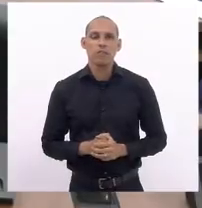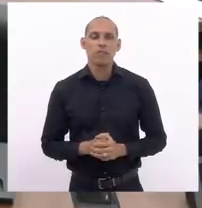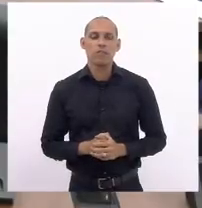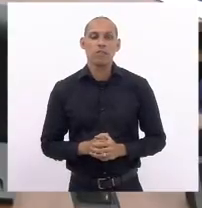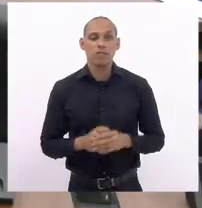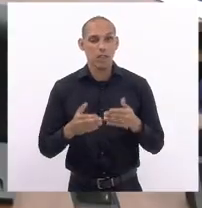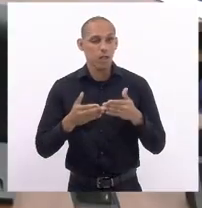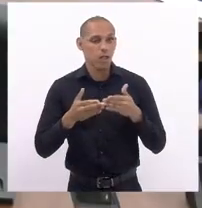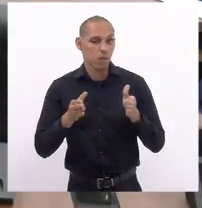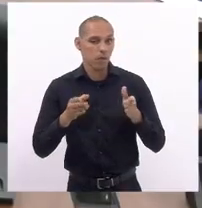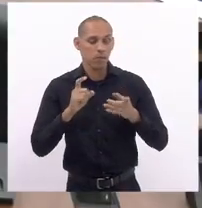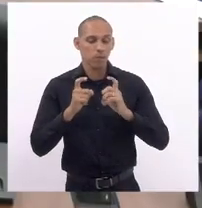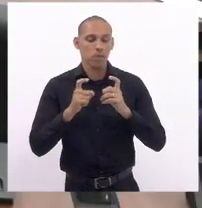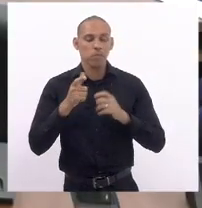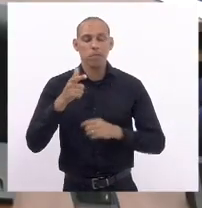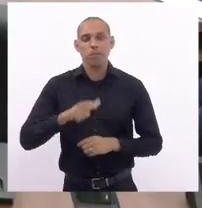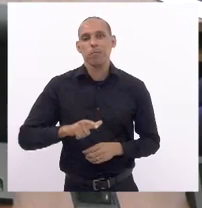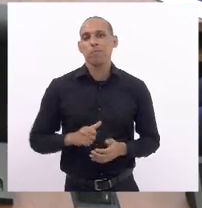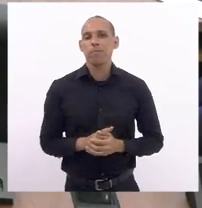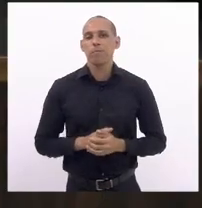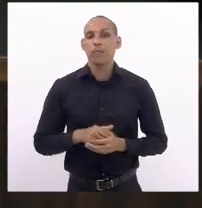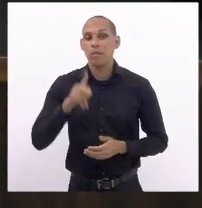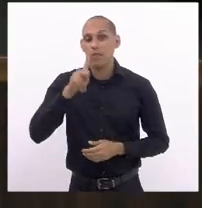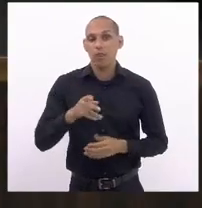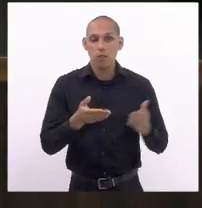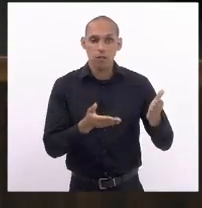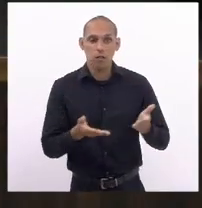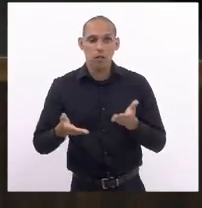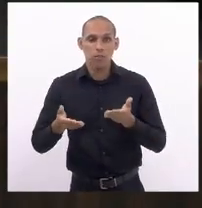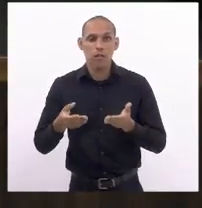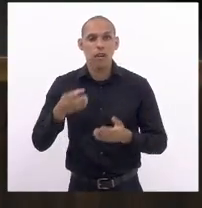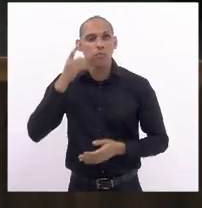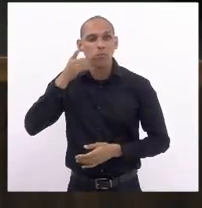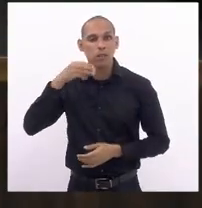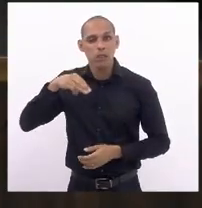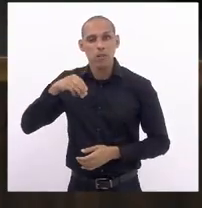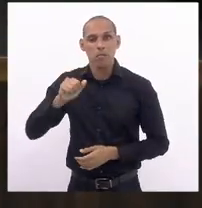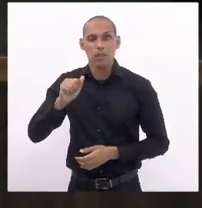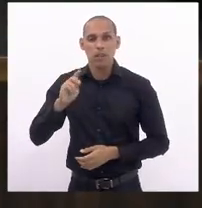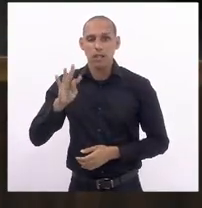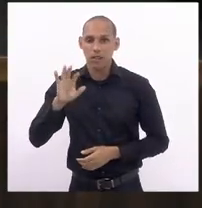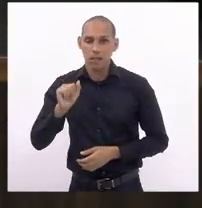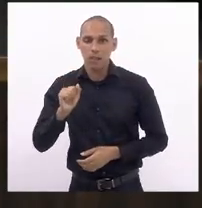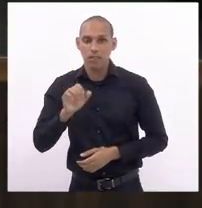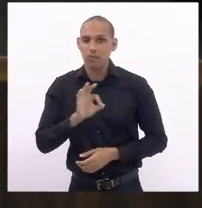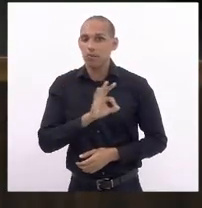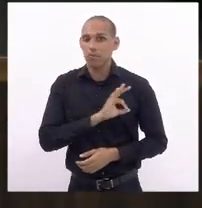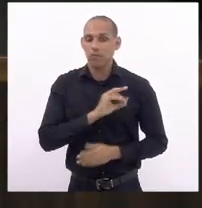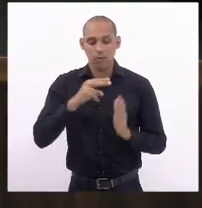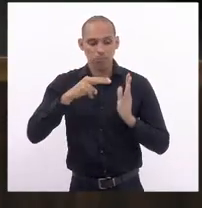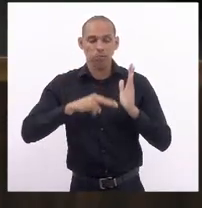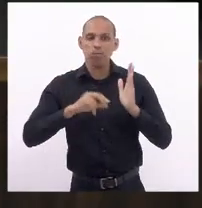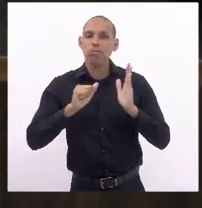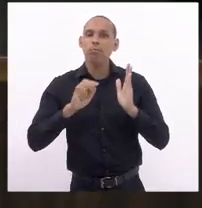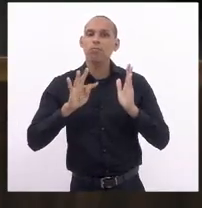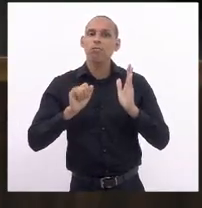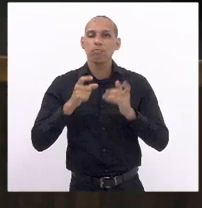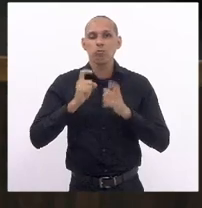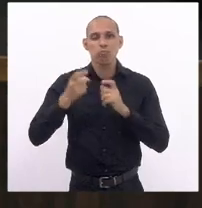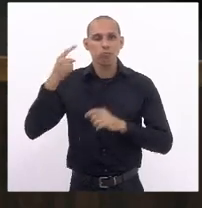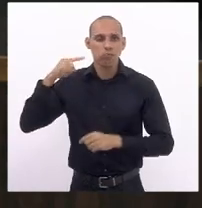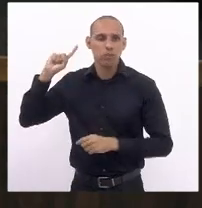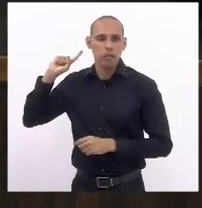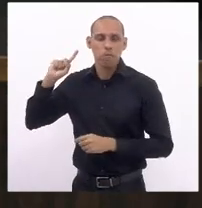Está reaberta a sessão. A presidência convida a deputada Marta Rocha para fazer a leitura da ata da sessão